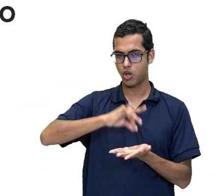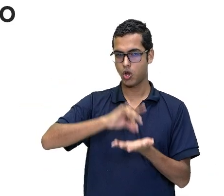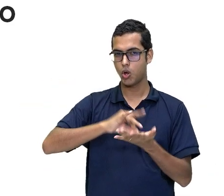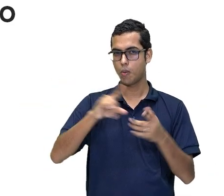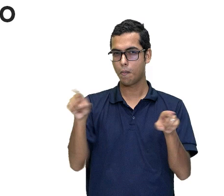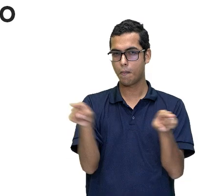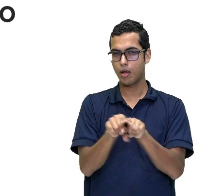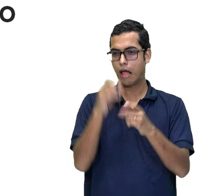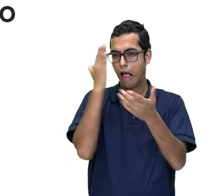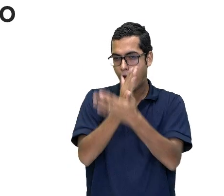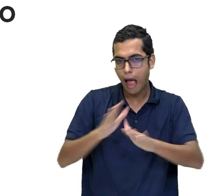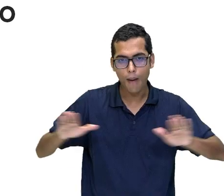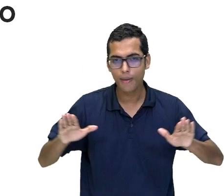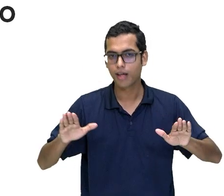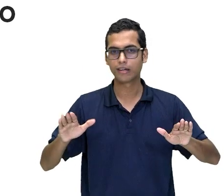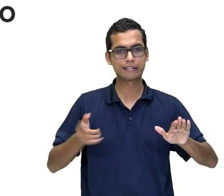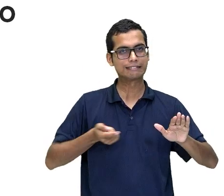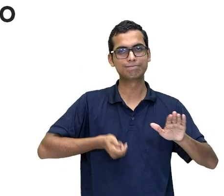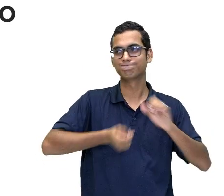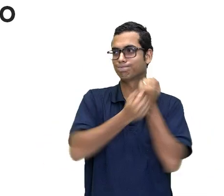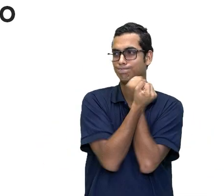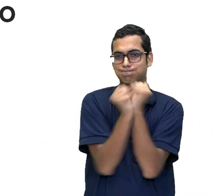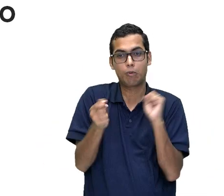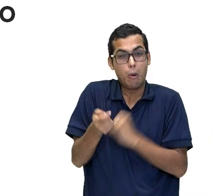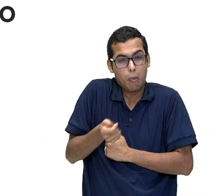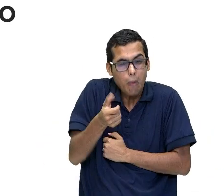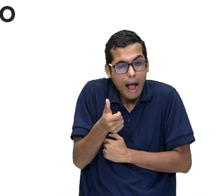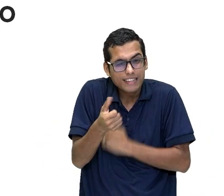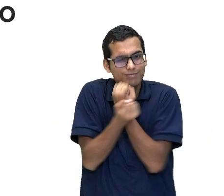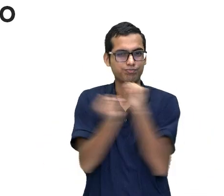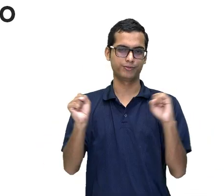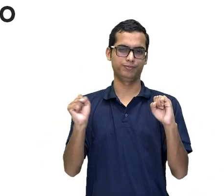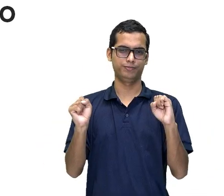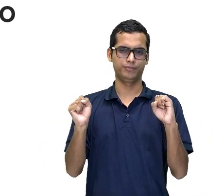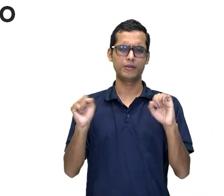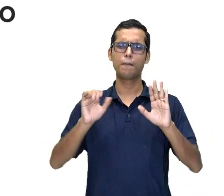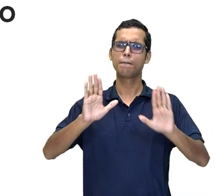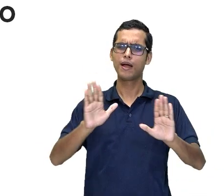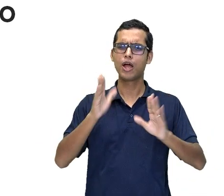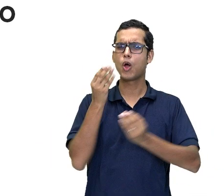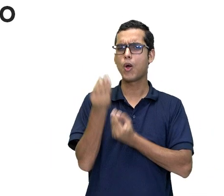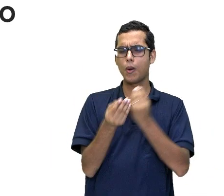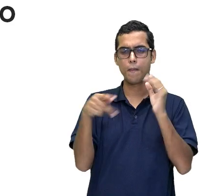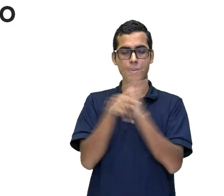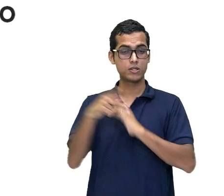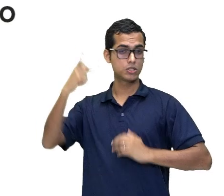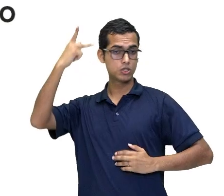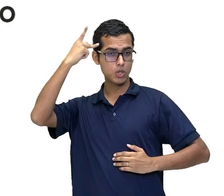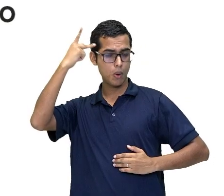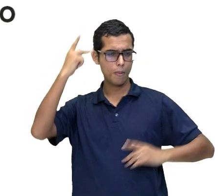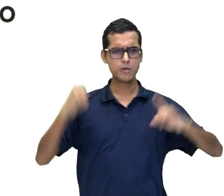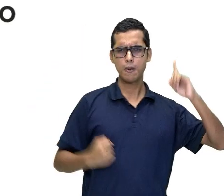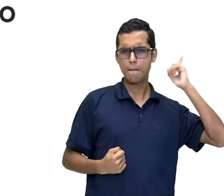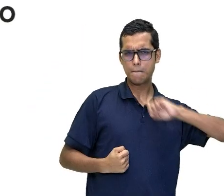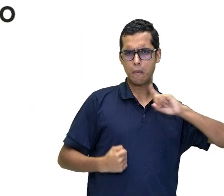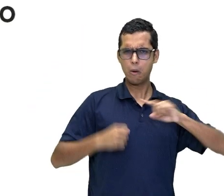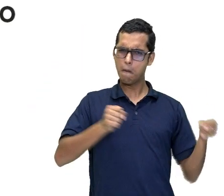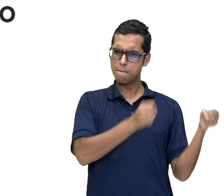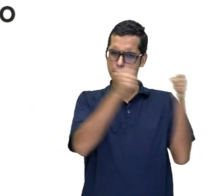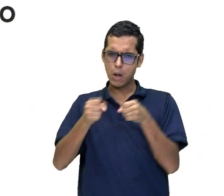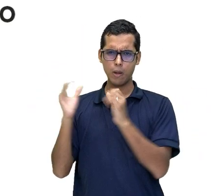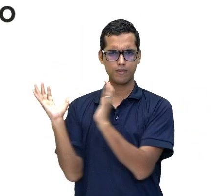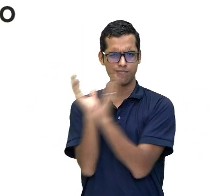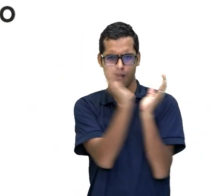vocês perguntam mais uma vez, professor, por que São Paulo e Minas Gerais eram tão poderosos